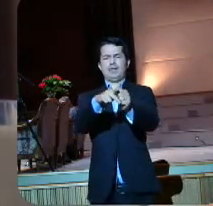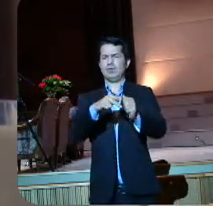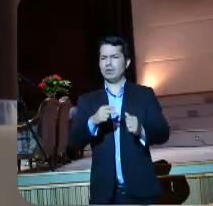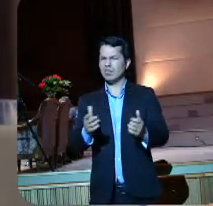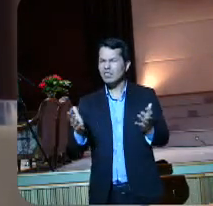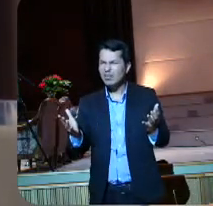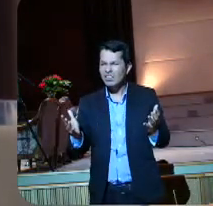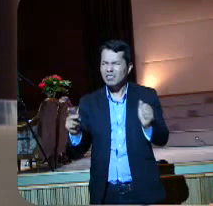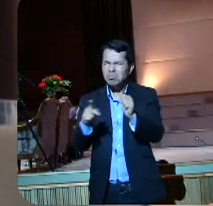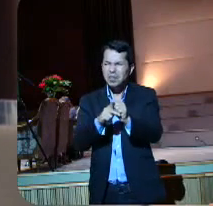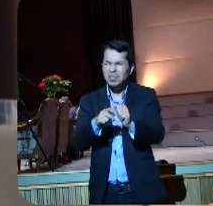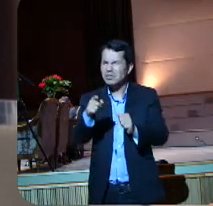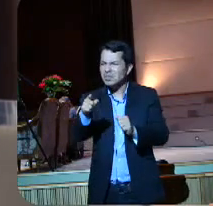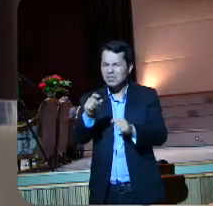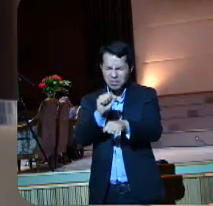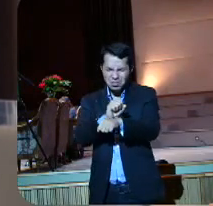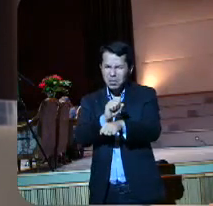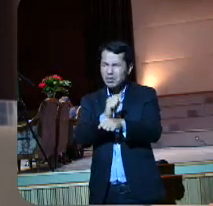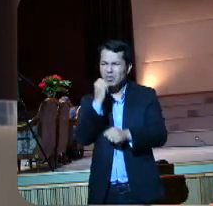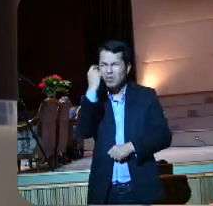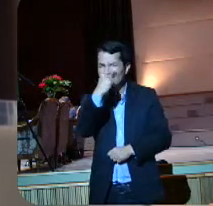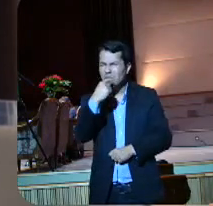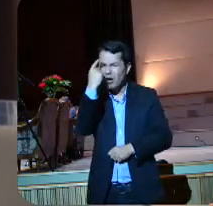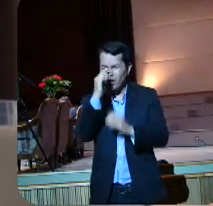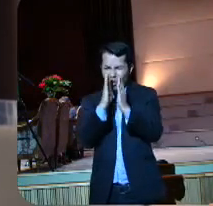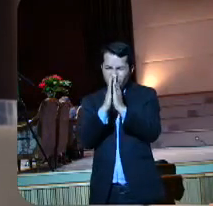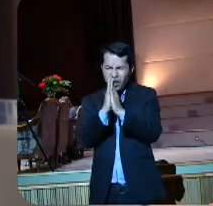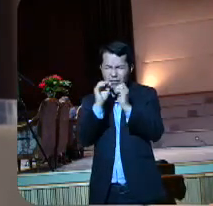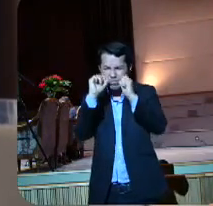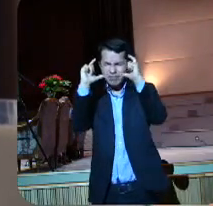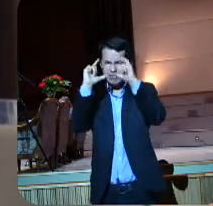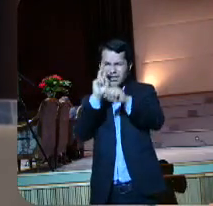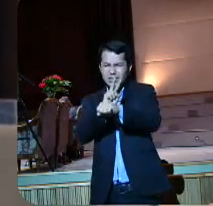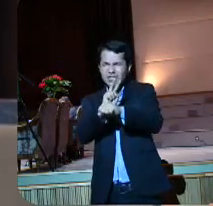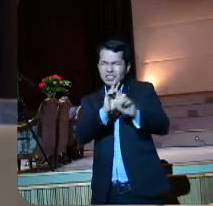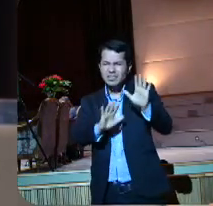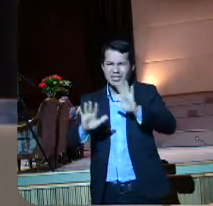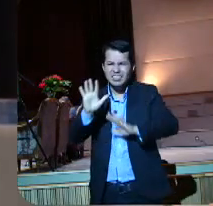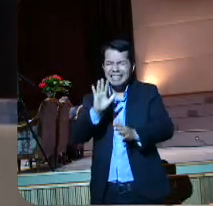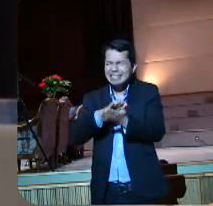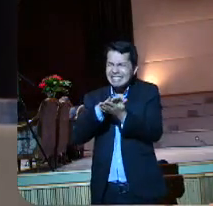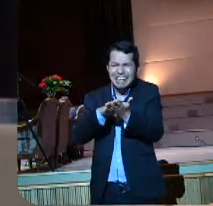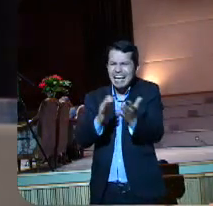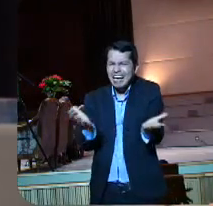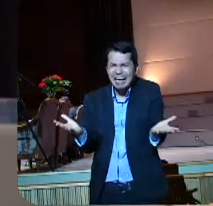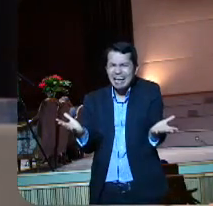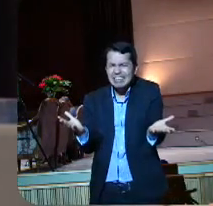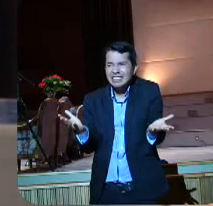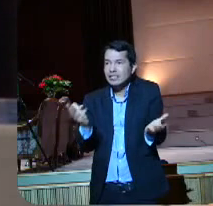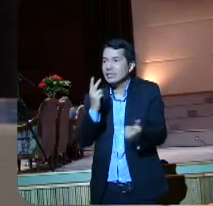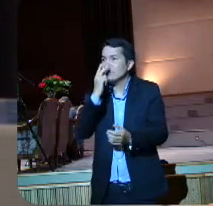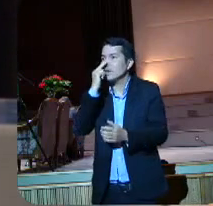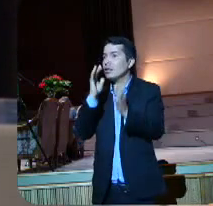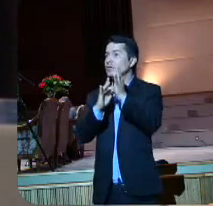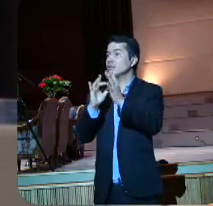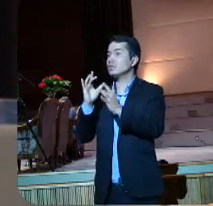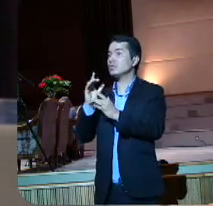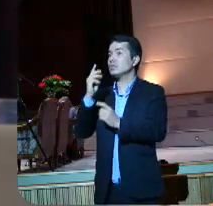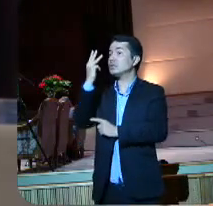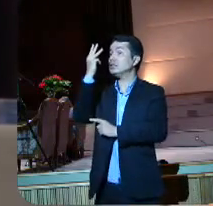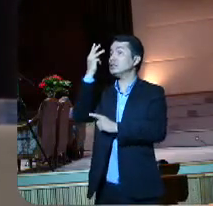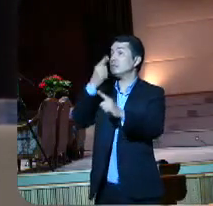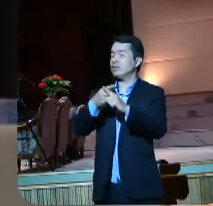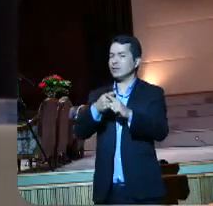comigo? E aí então esse vem o ensino, né, que Jesus vai repetir três vezes